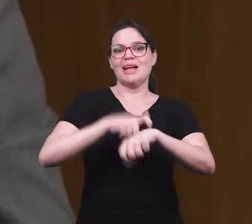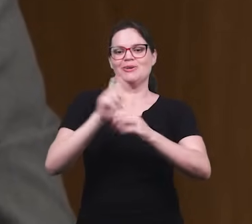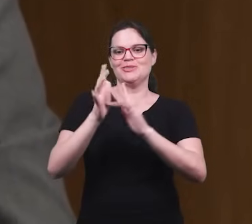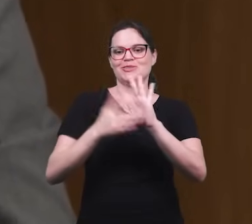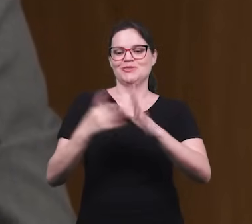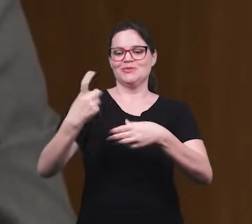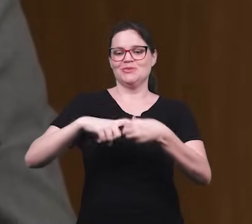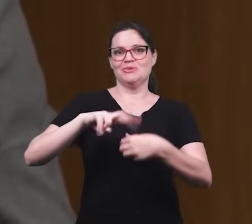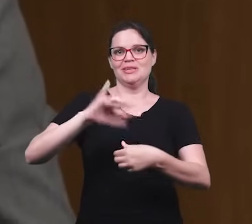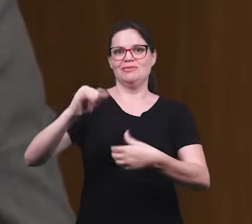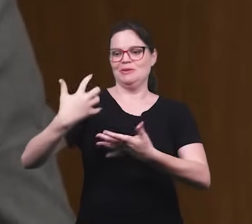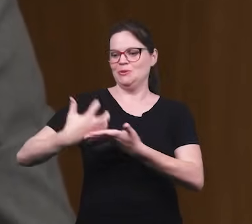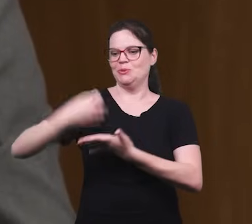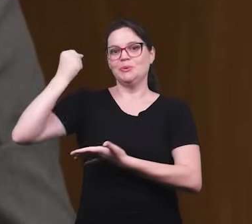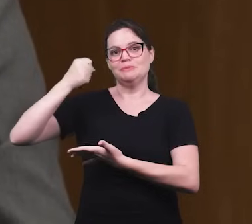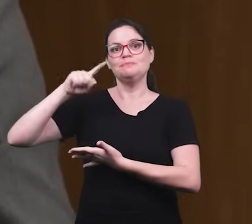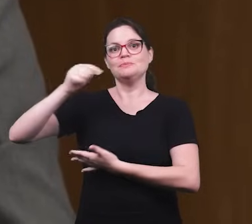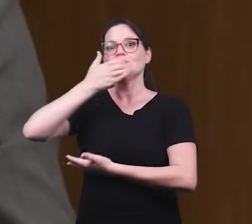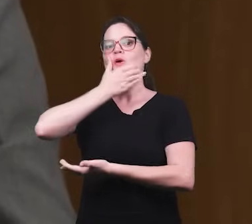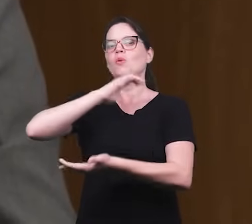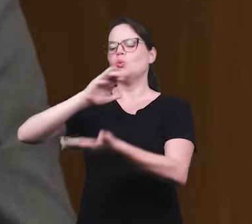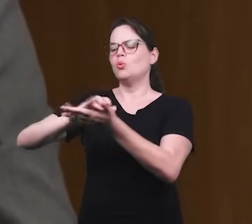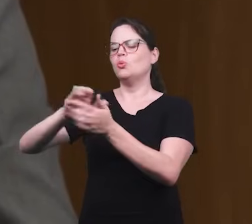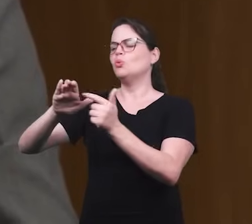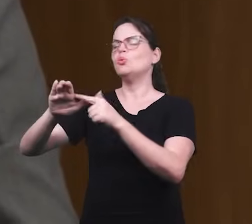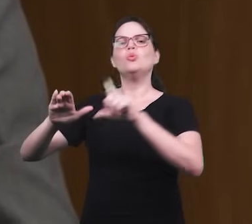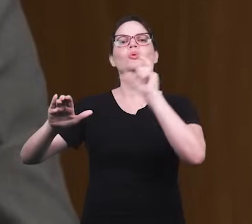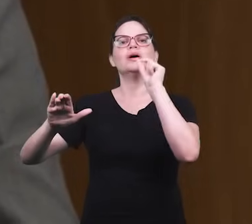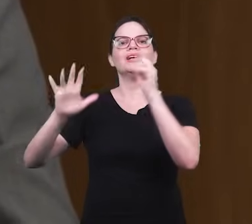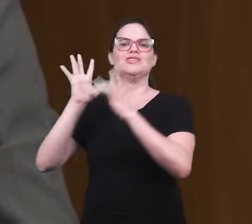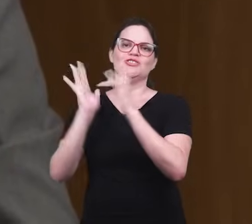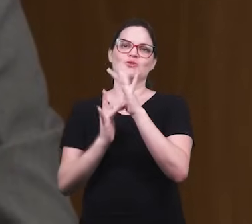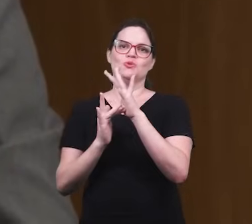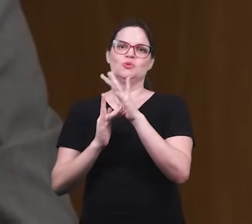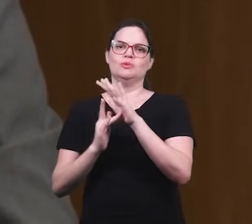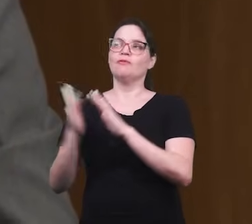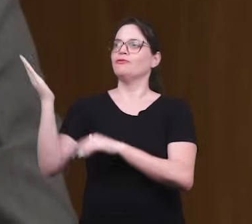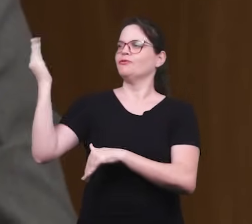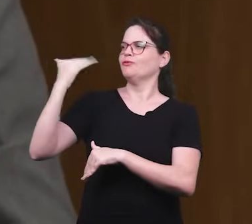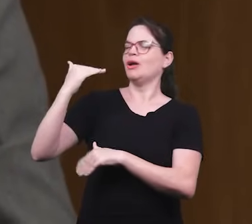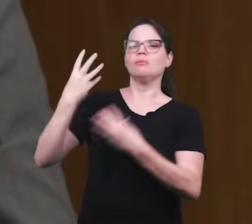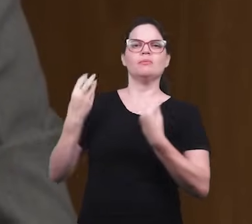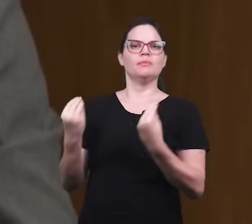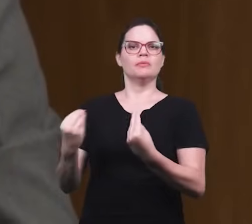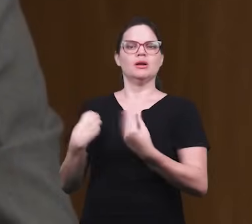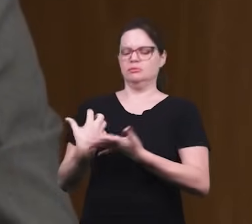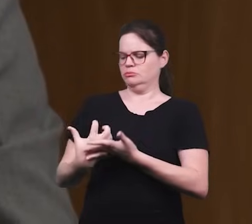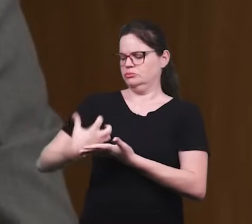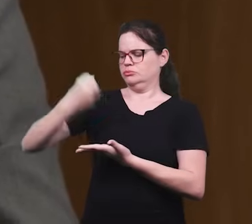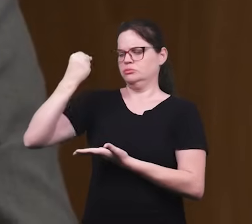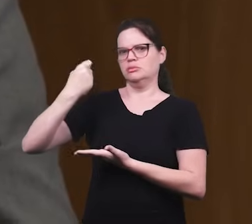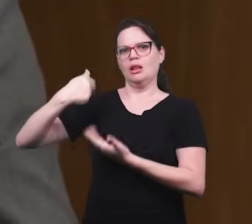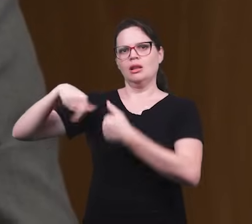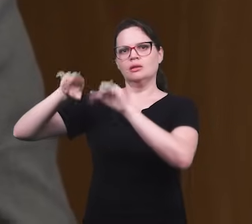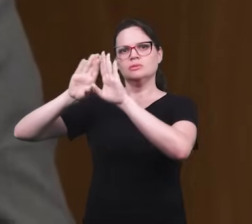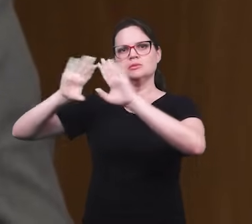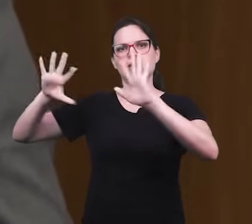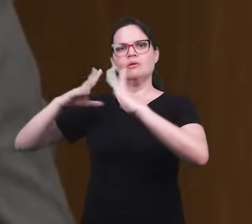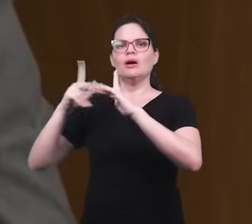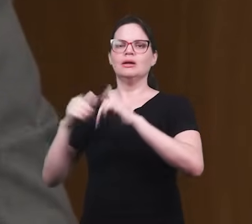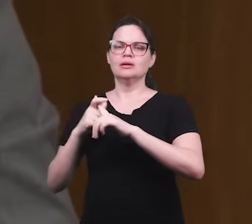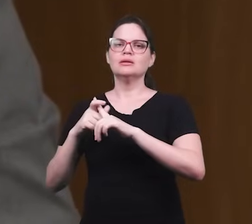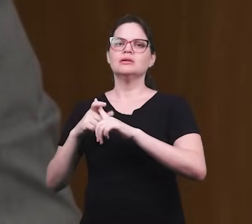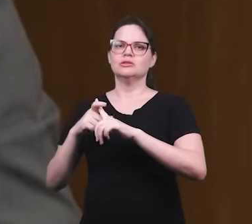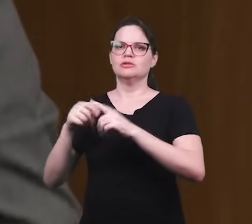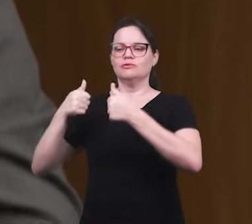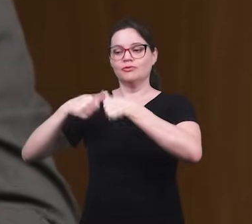esposo é o Senhor Jesus. E ele vem para buscar uma igreja, para arrebatar uma igreja para morar com ele na